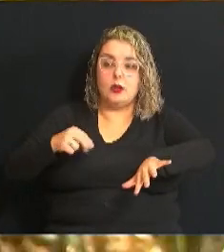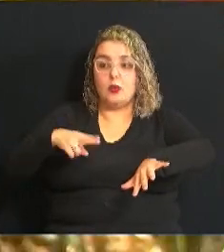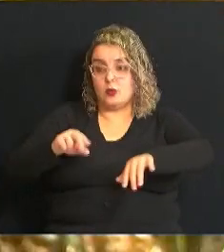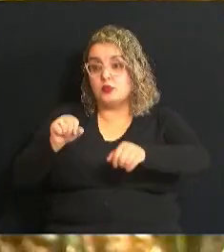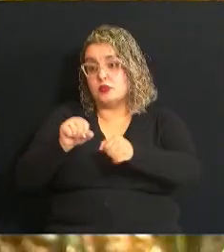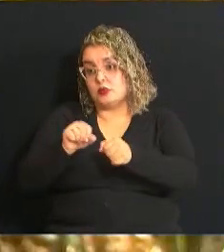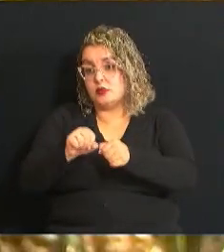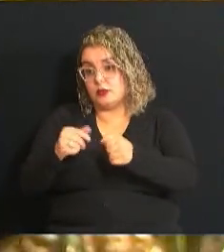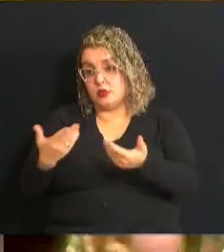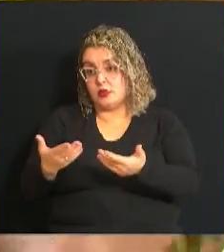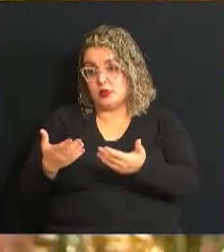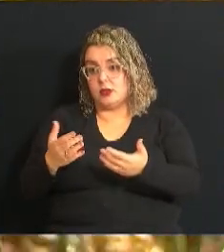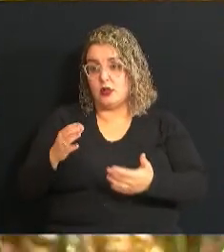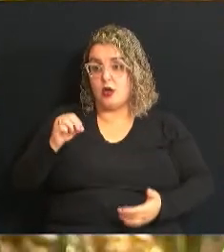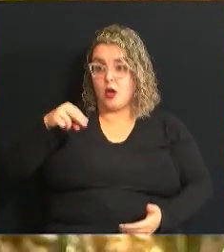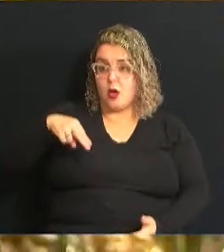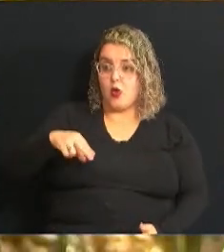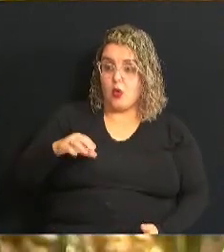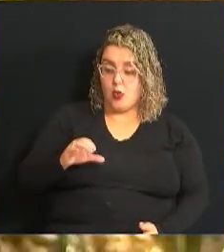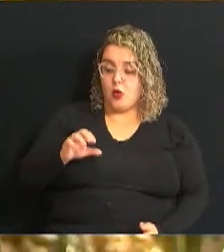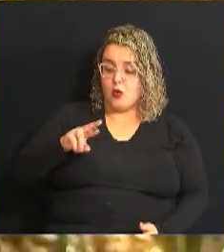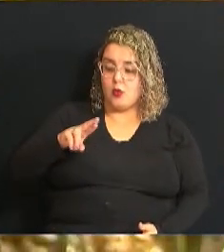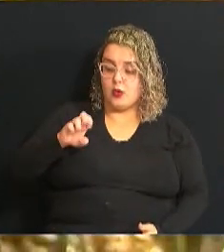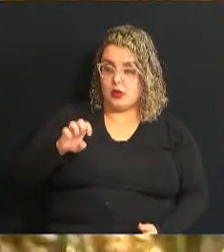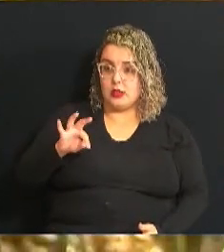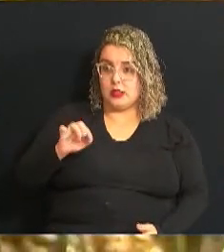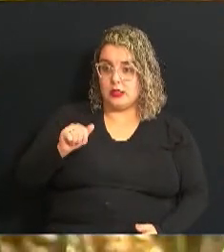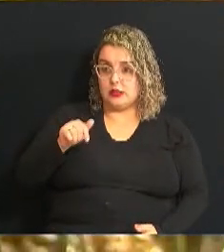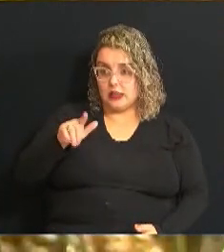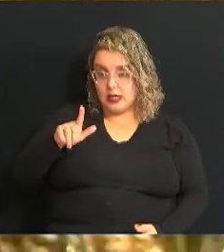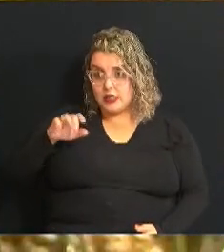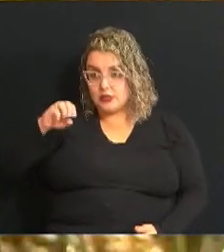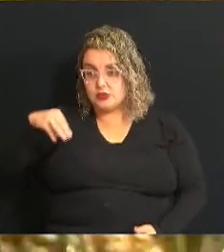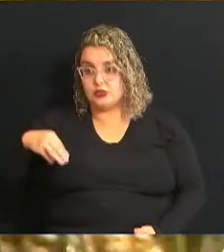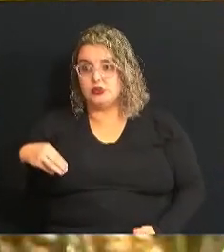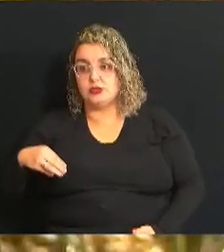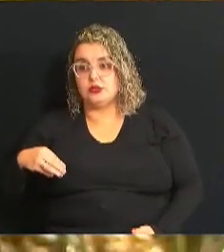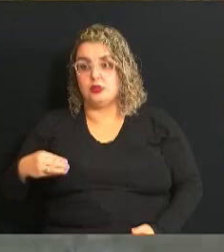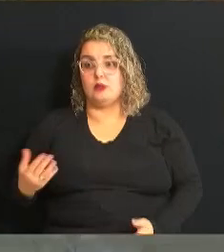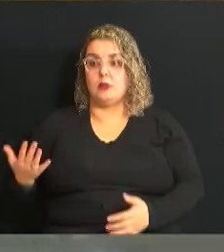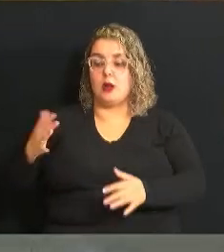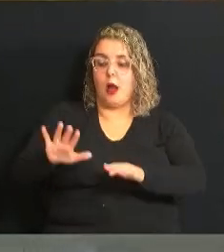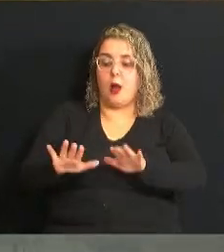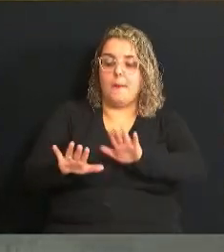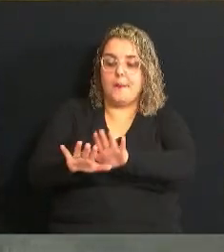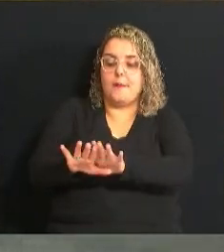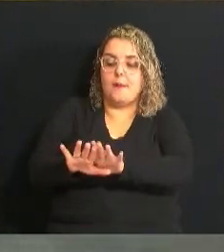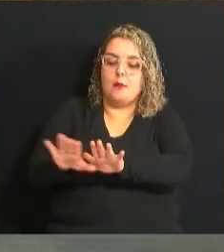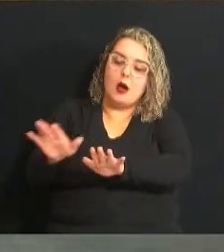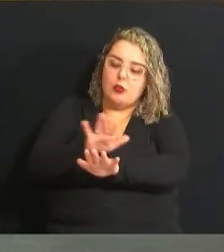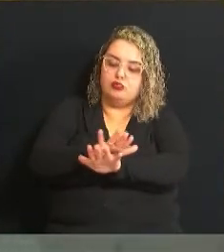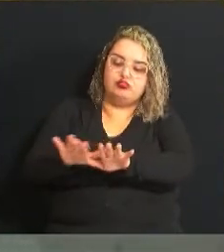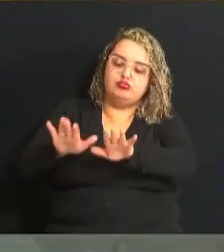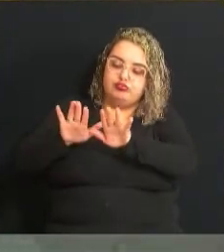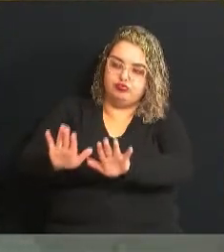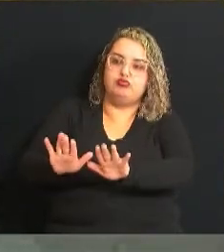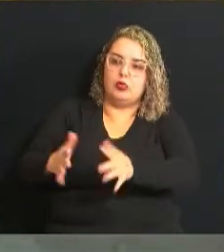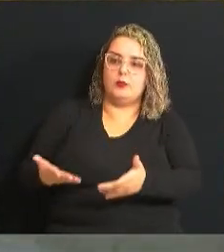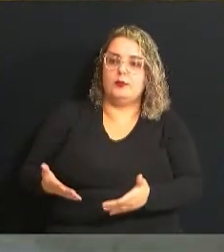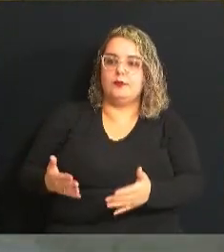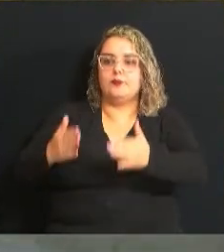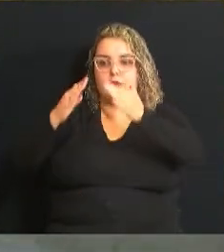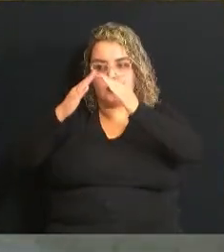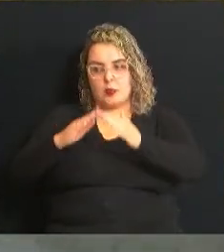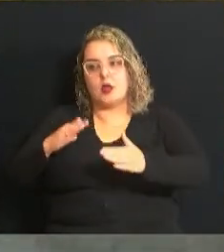uma concretagem seguida, onde uma placa sustentará a outra, né? Os moradores agradecem ao vereador